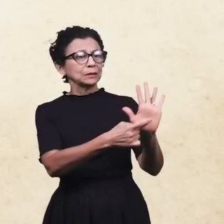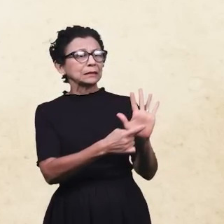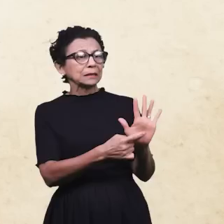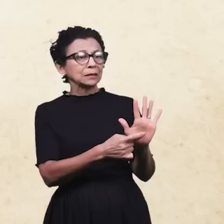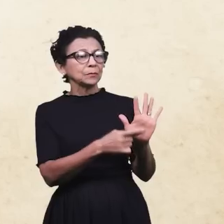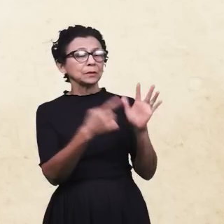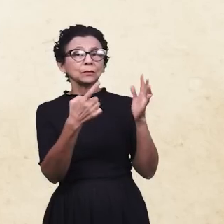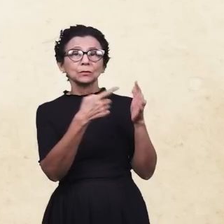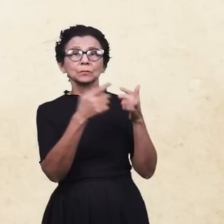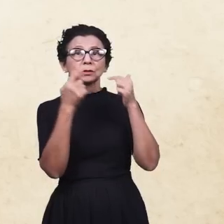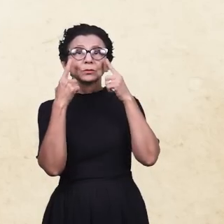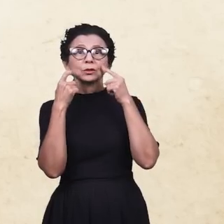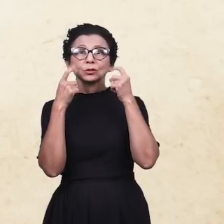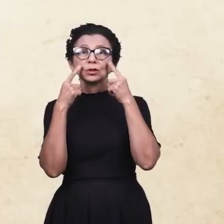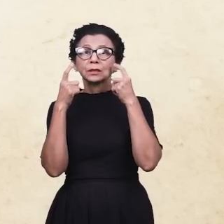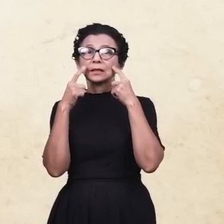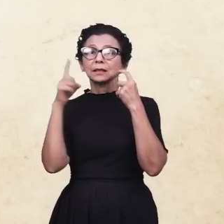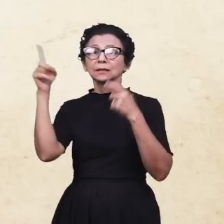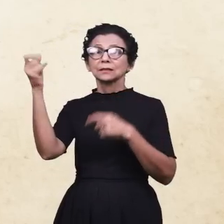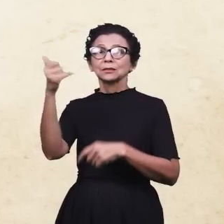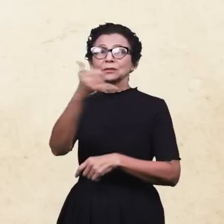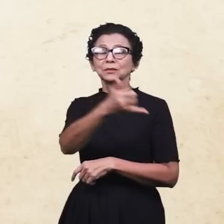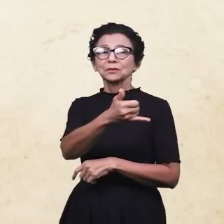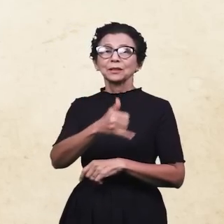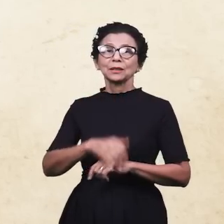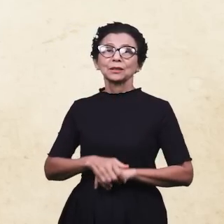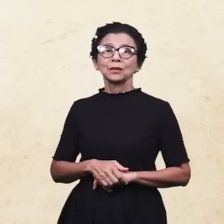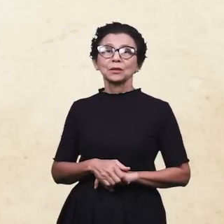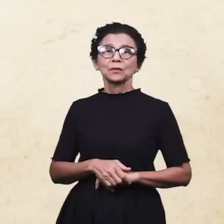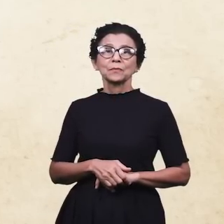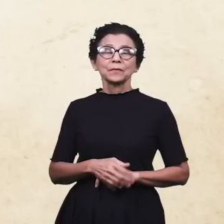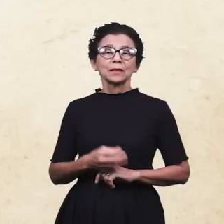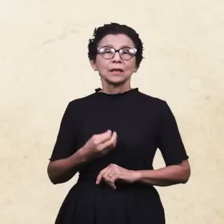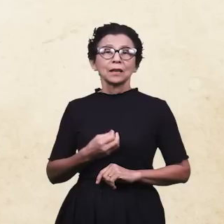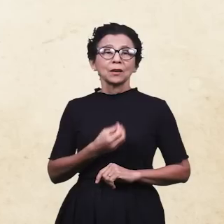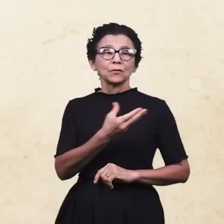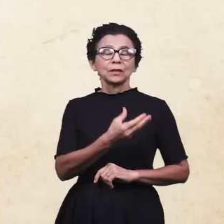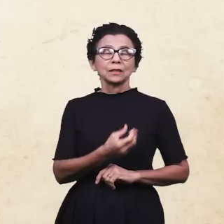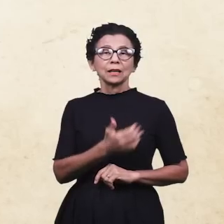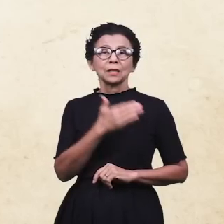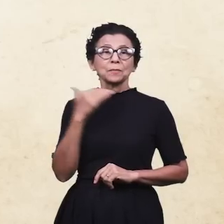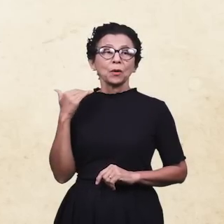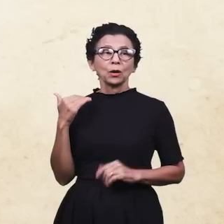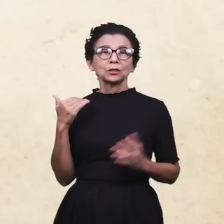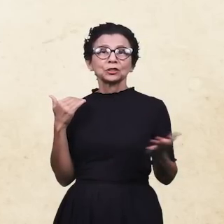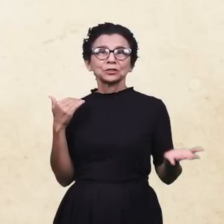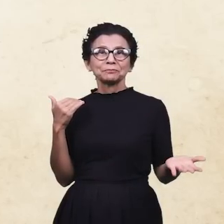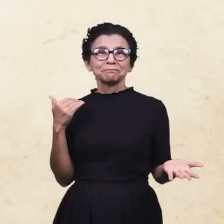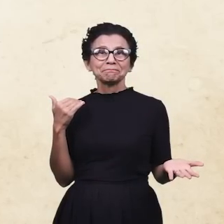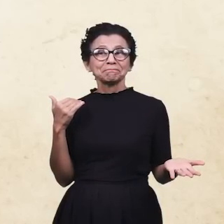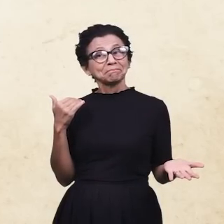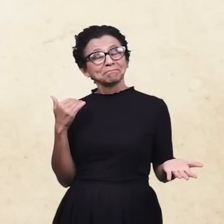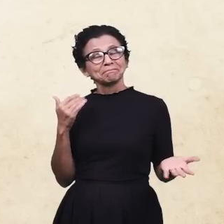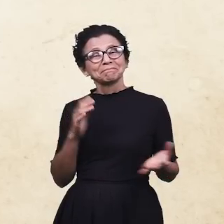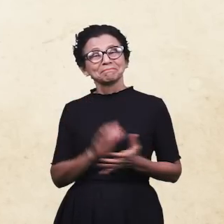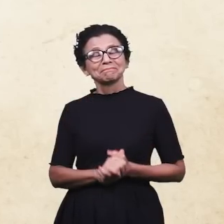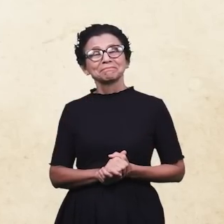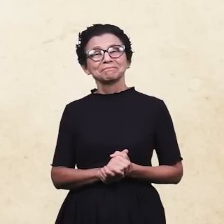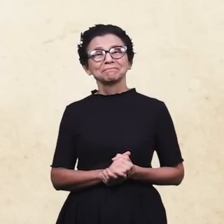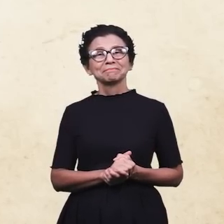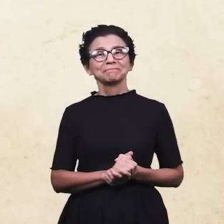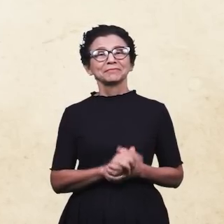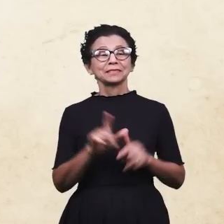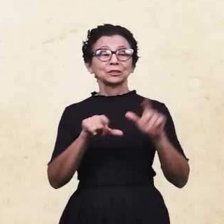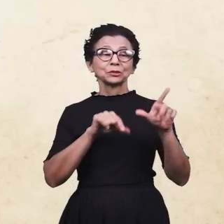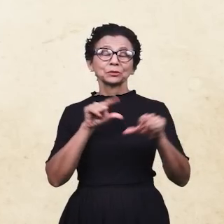o Senhor, ele falou ao seu coração, e ali a vida e a morte foi oferecida para aquele homem naquele dia, e nós cremos